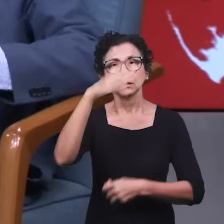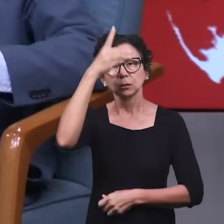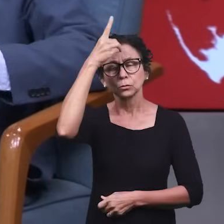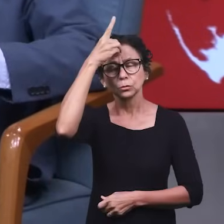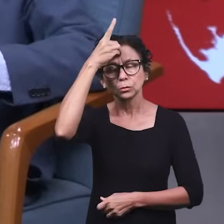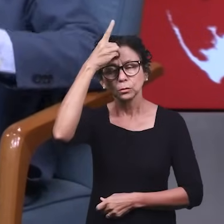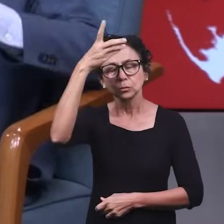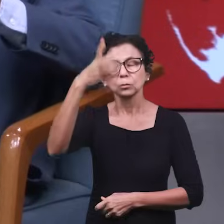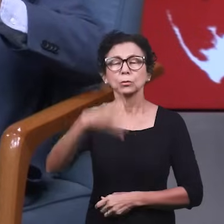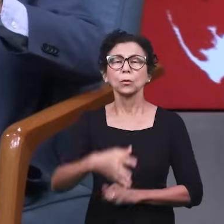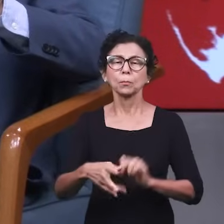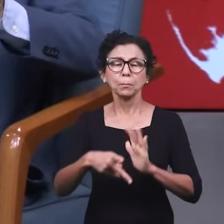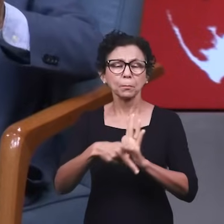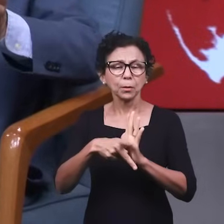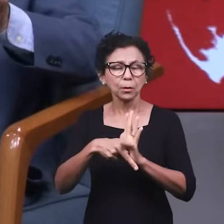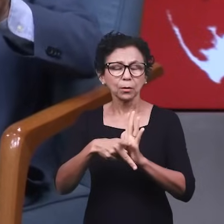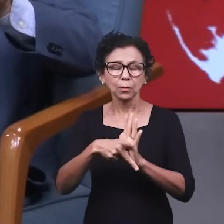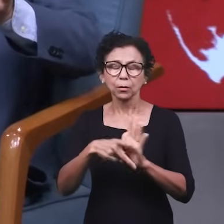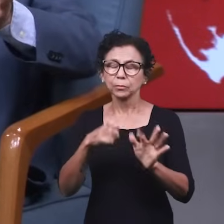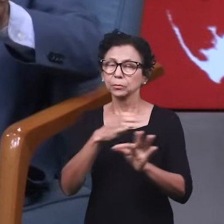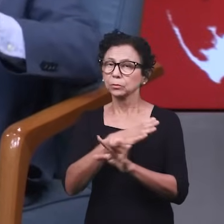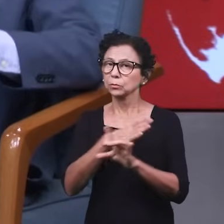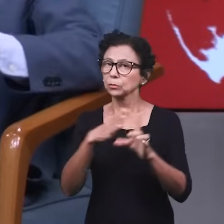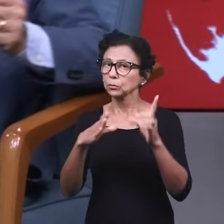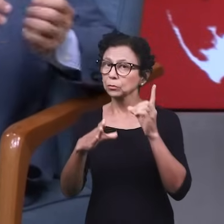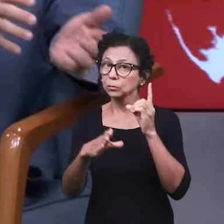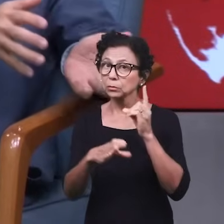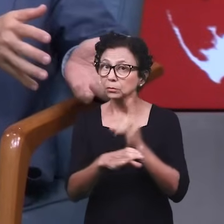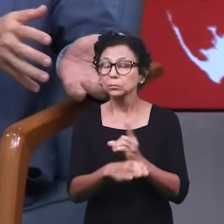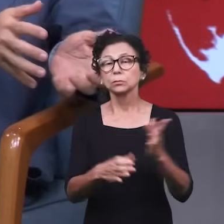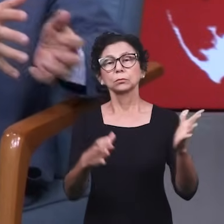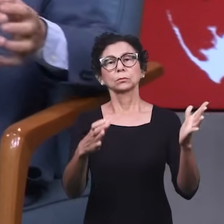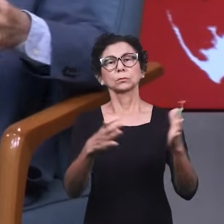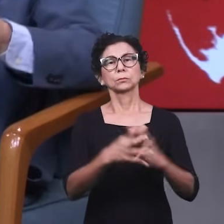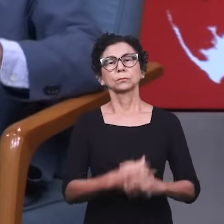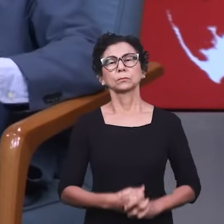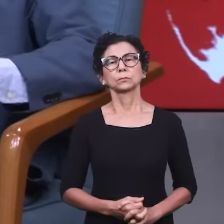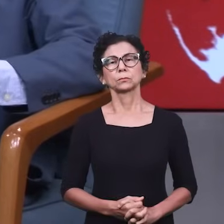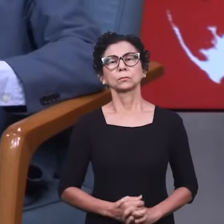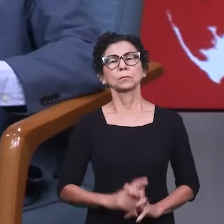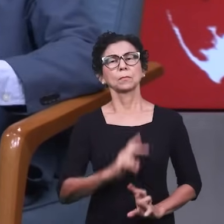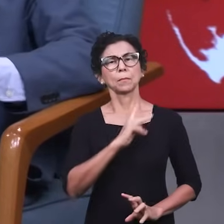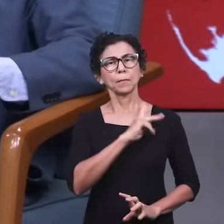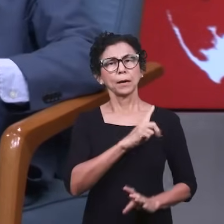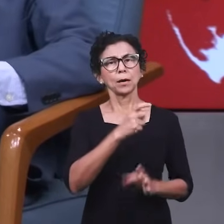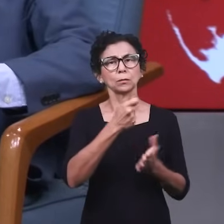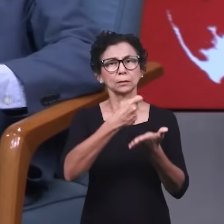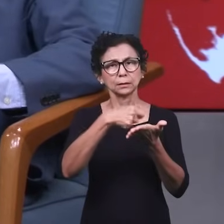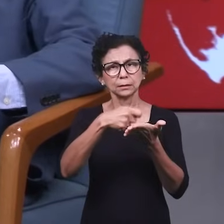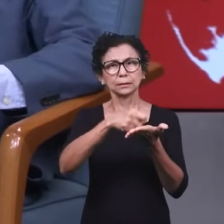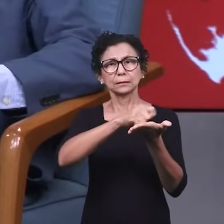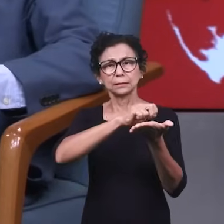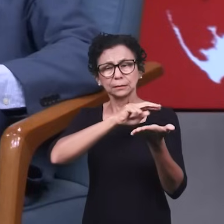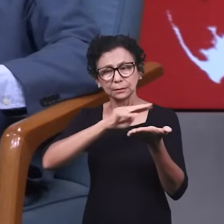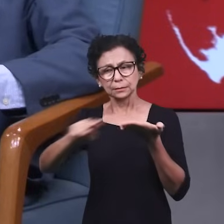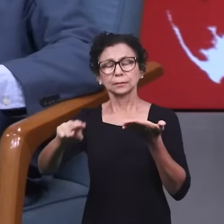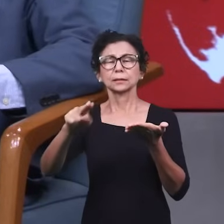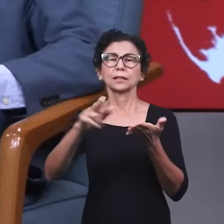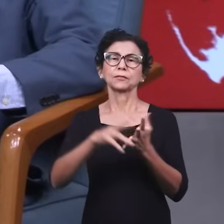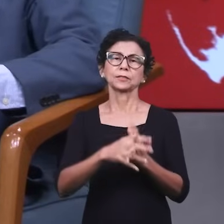existir. O dom espiritual faz parte do culto, como diz Paulo nas suas